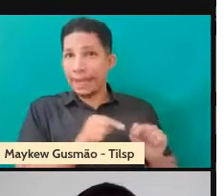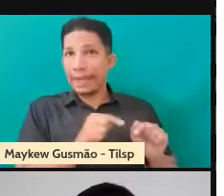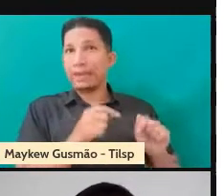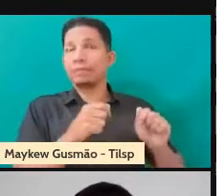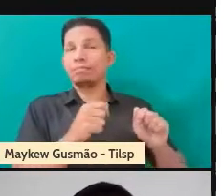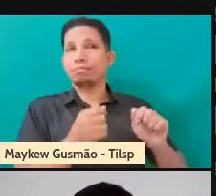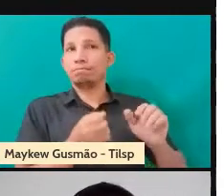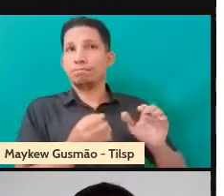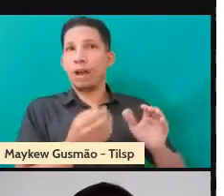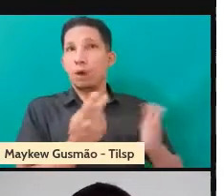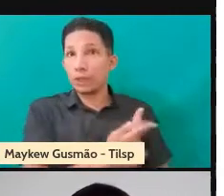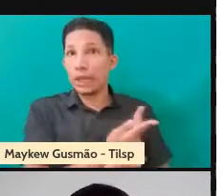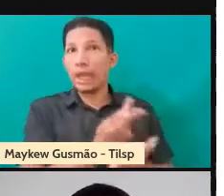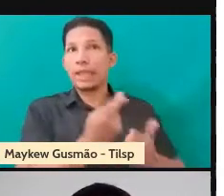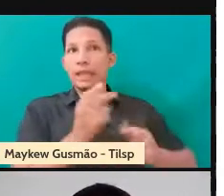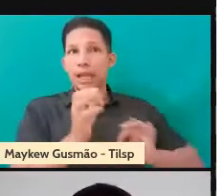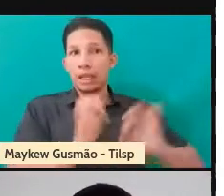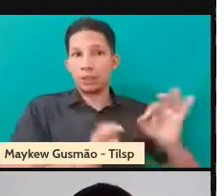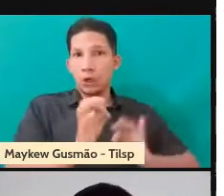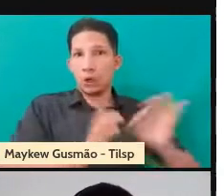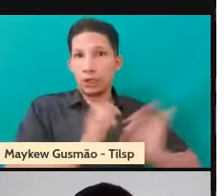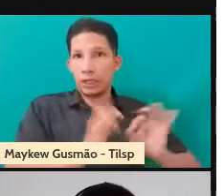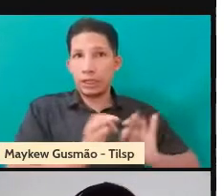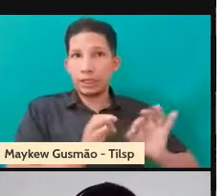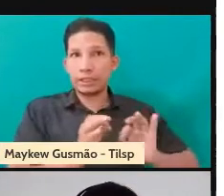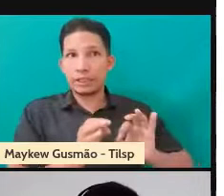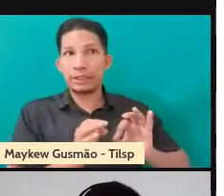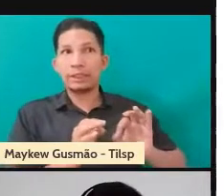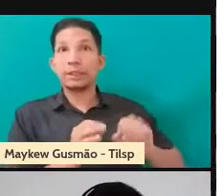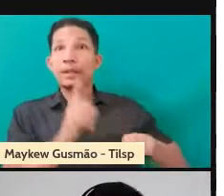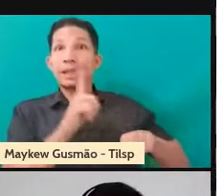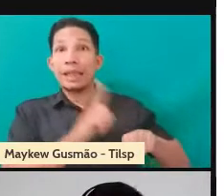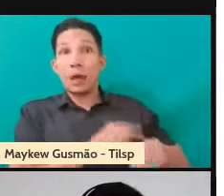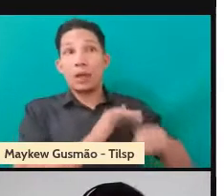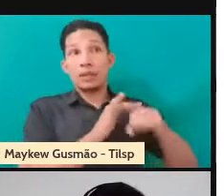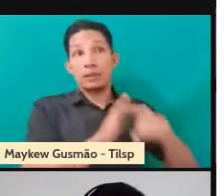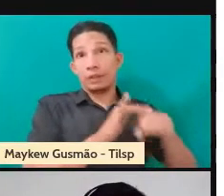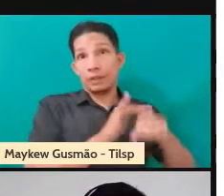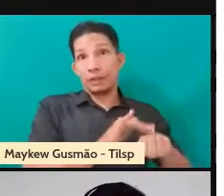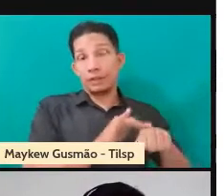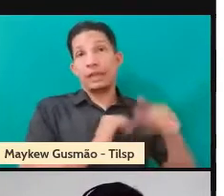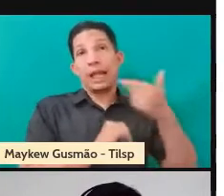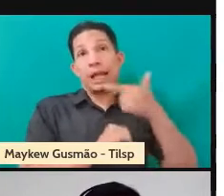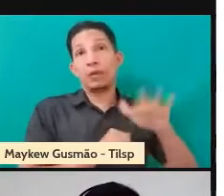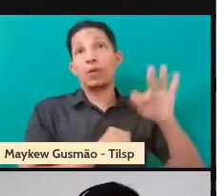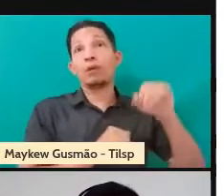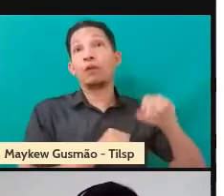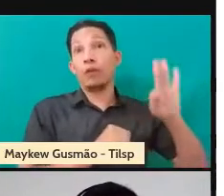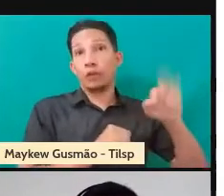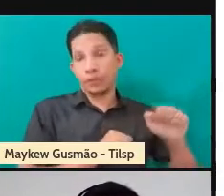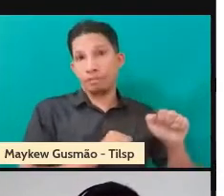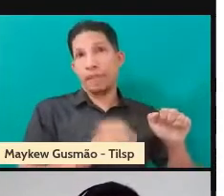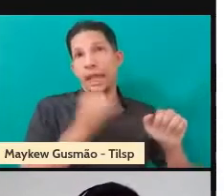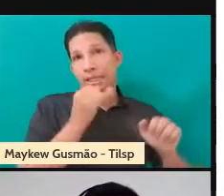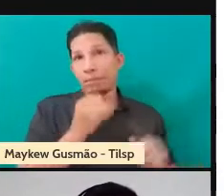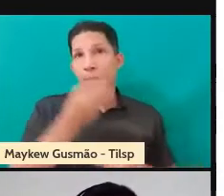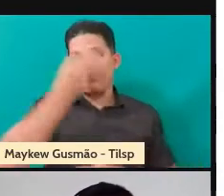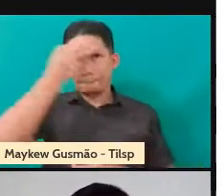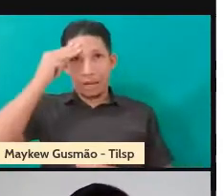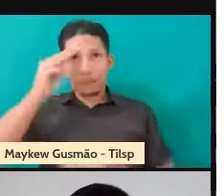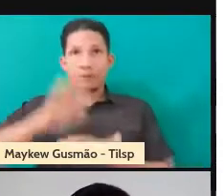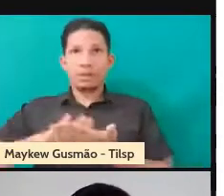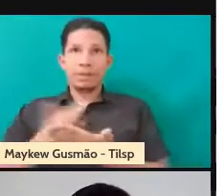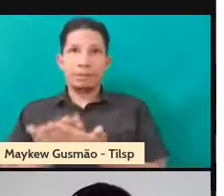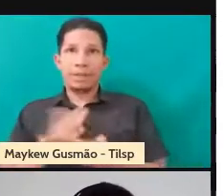organiza no limite do tempo da enunciação da língua-fonte. Então, a gente tem o Michael aqui interpretando, e